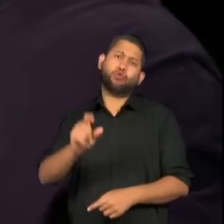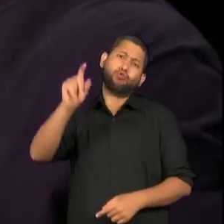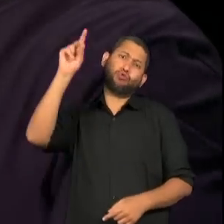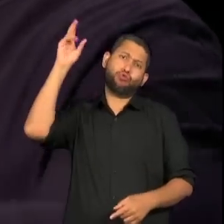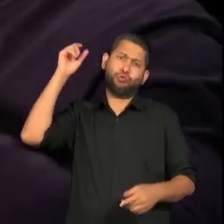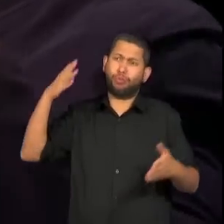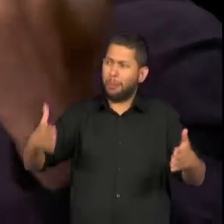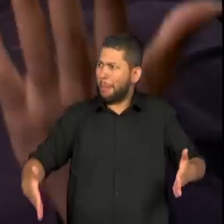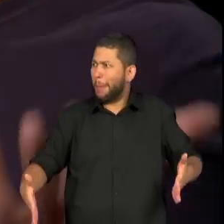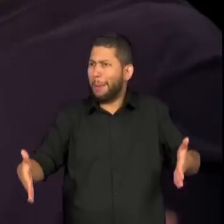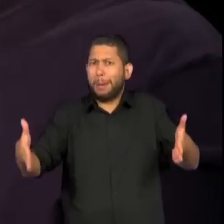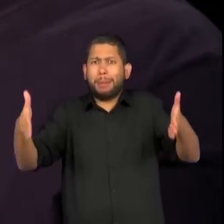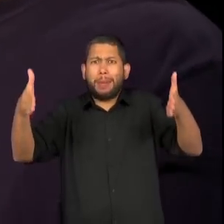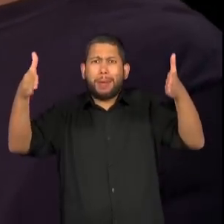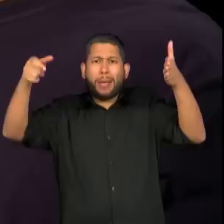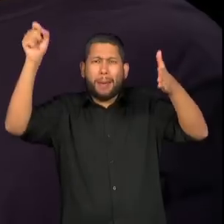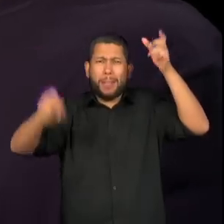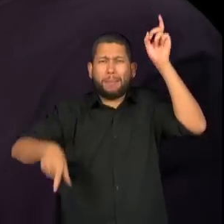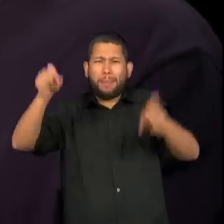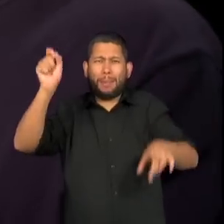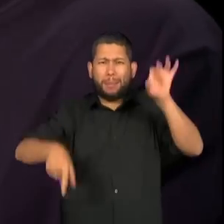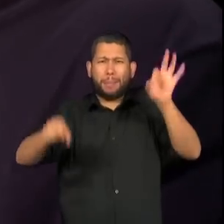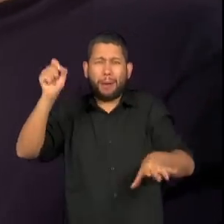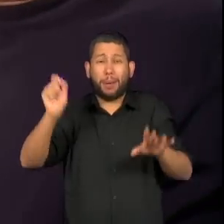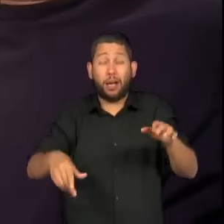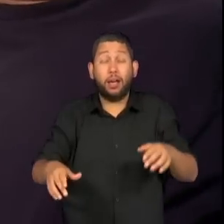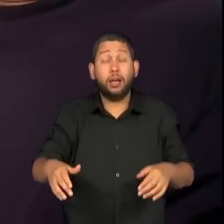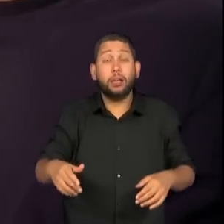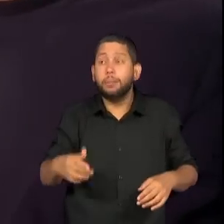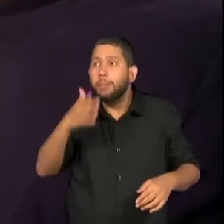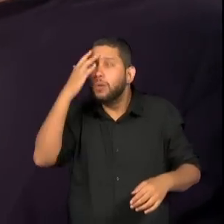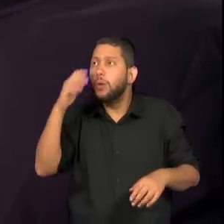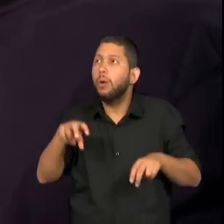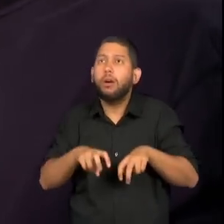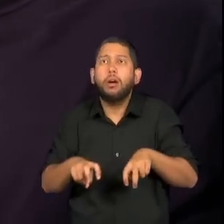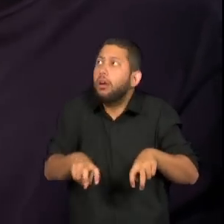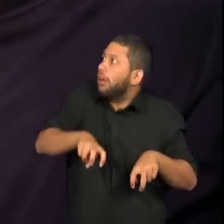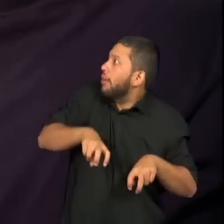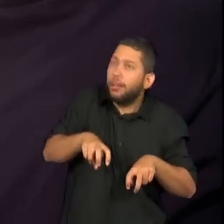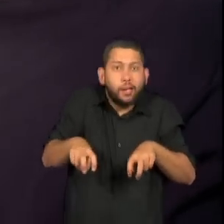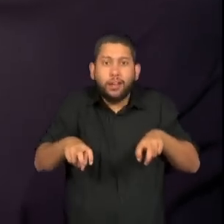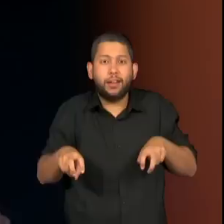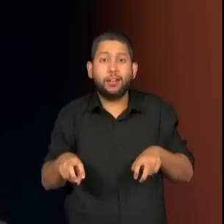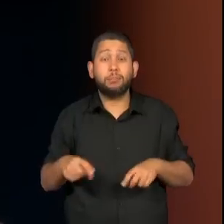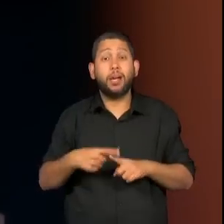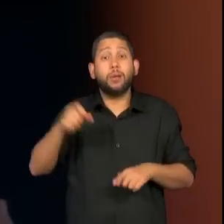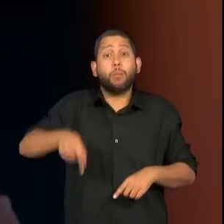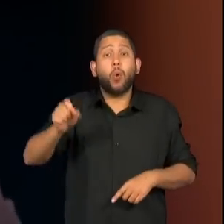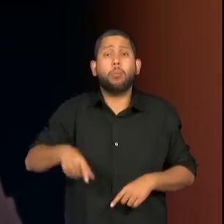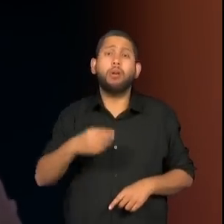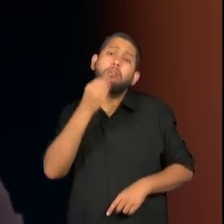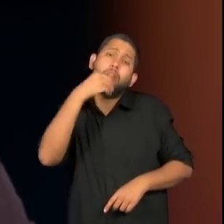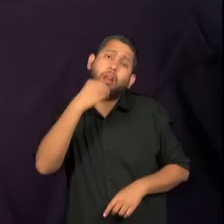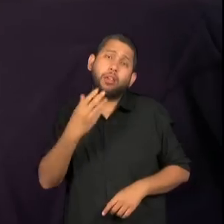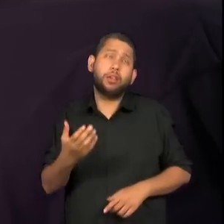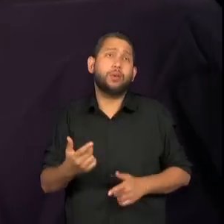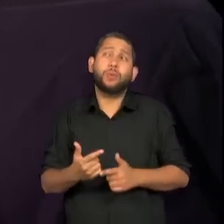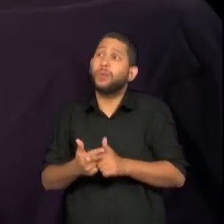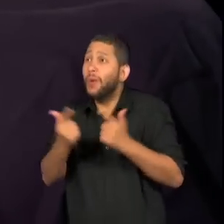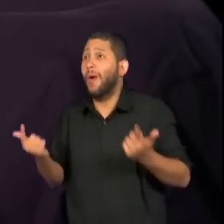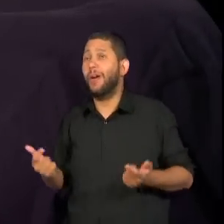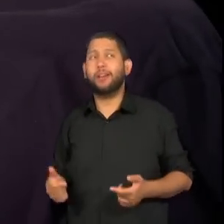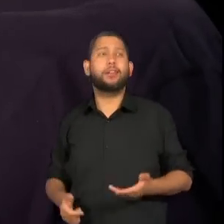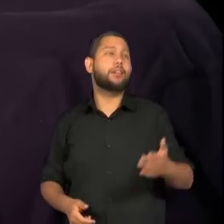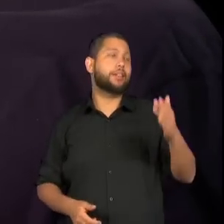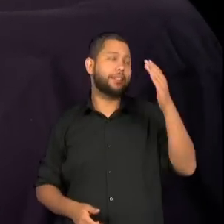antigas. Dá ruim. E aí? Matar pessoas. E aí? A sorte é que as bombas falharam, cara. Oh, meu Deus.